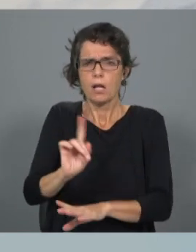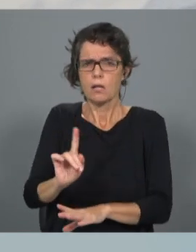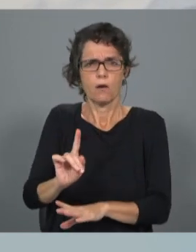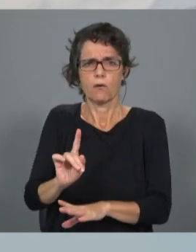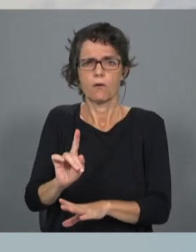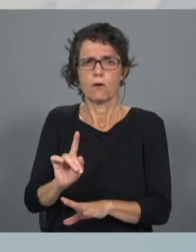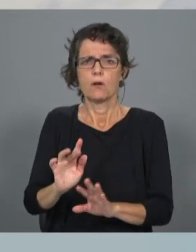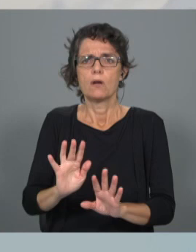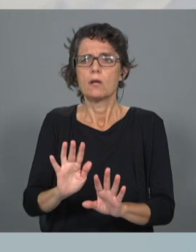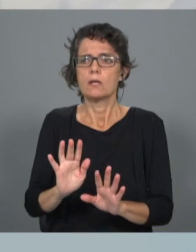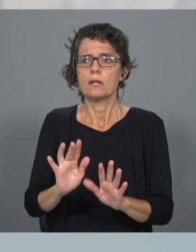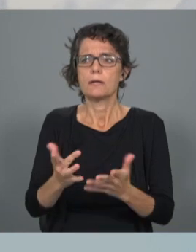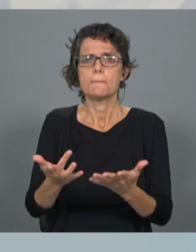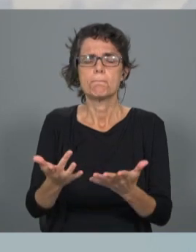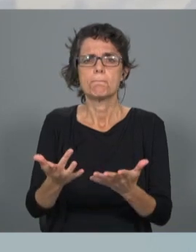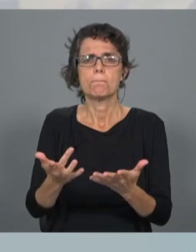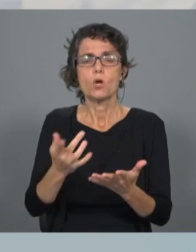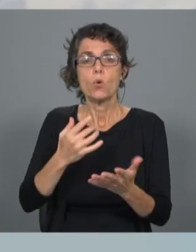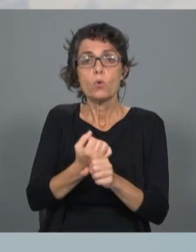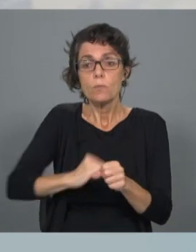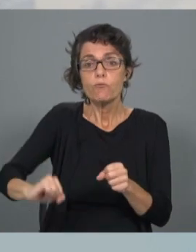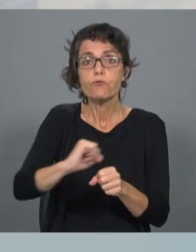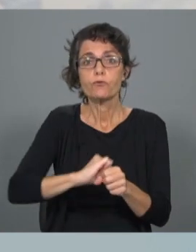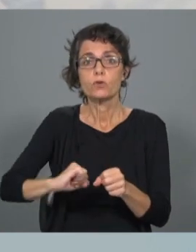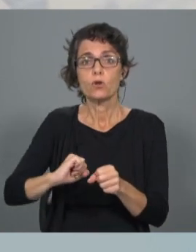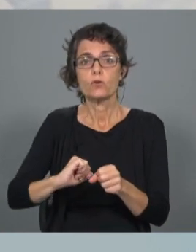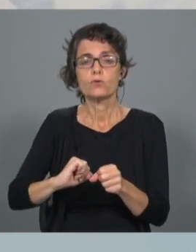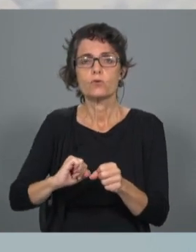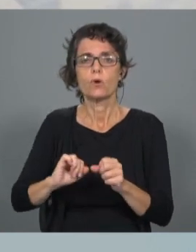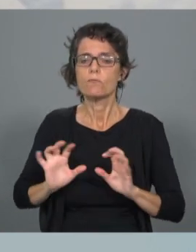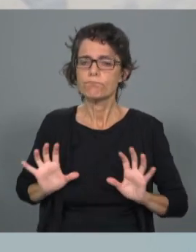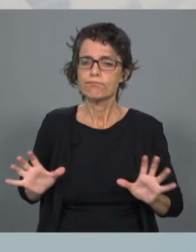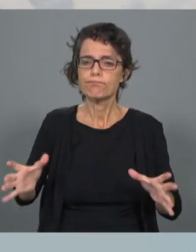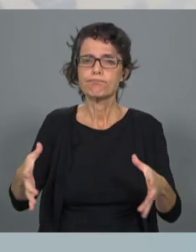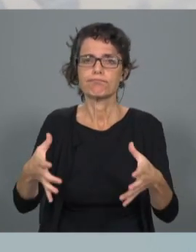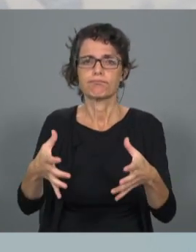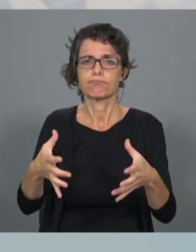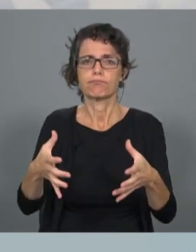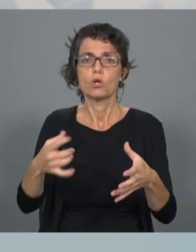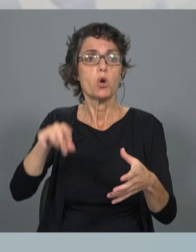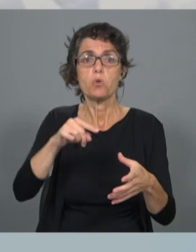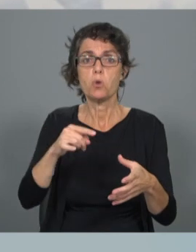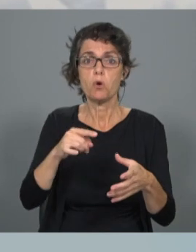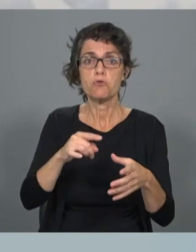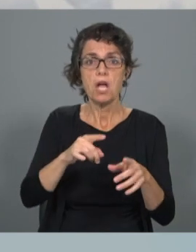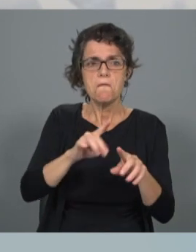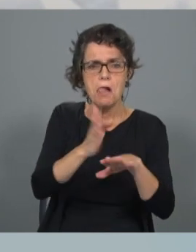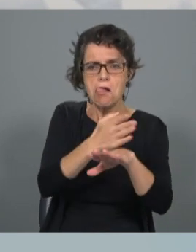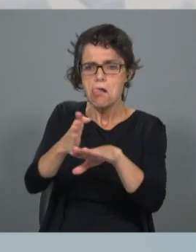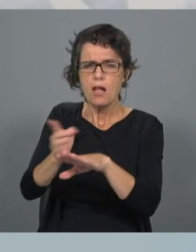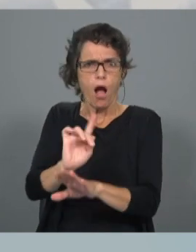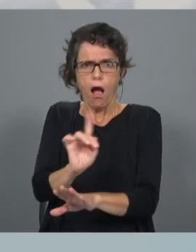cristianismo, mas o nosso trabalho é abrangente. Não fazemos distinção nem de raça, nem de cor, nem de